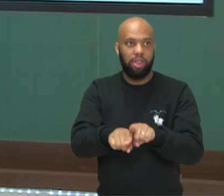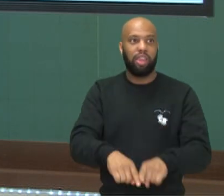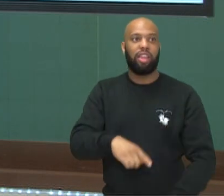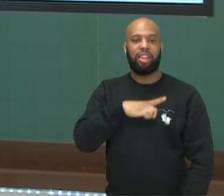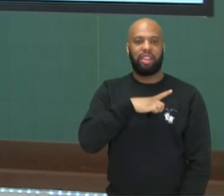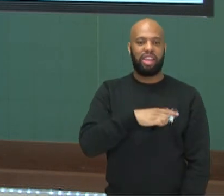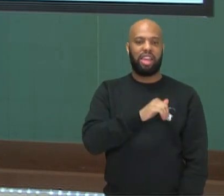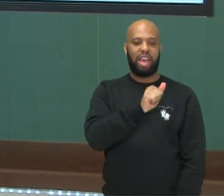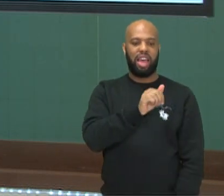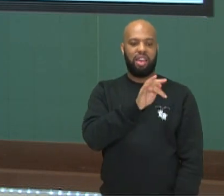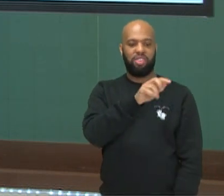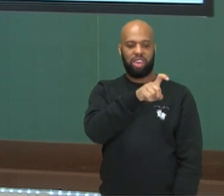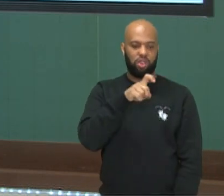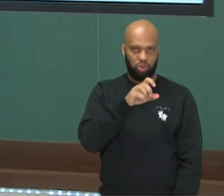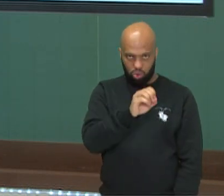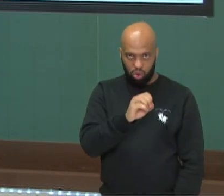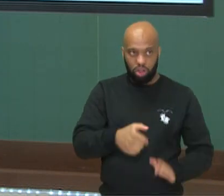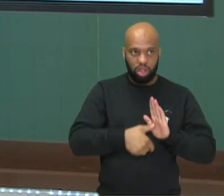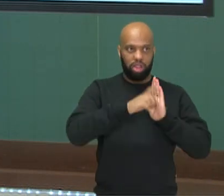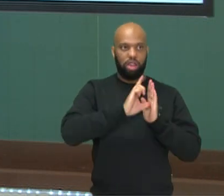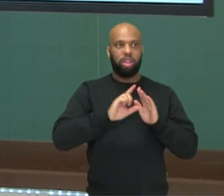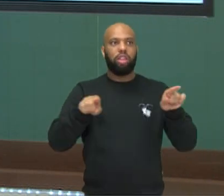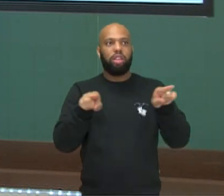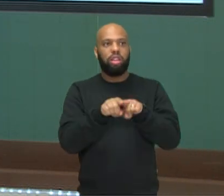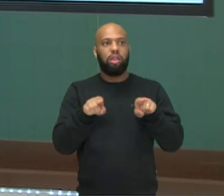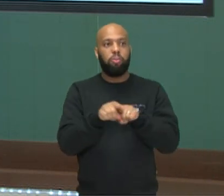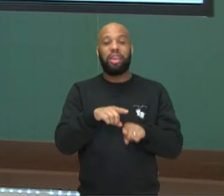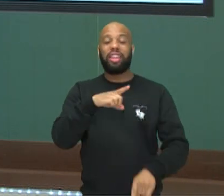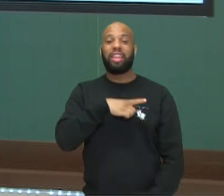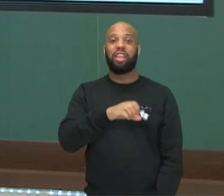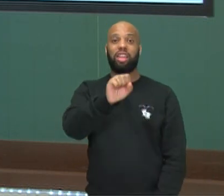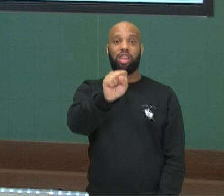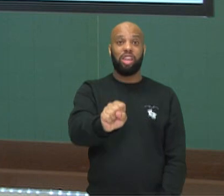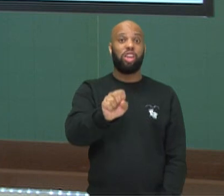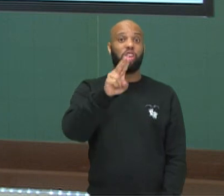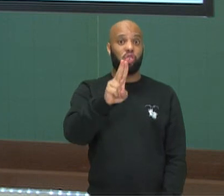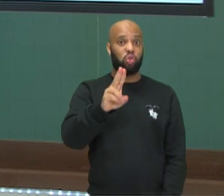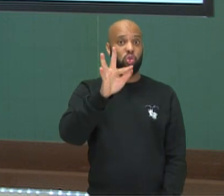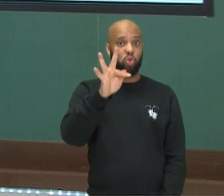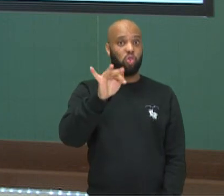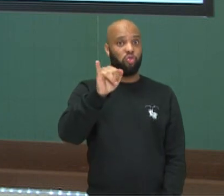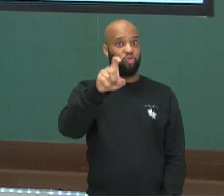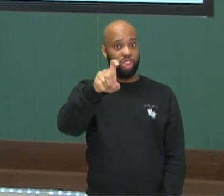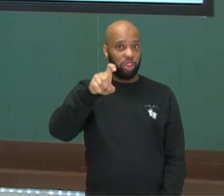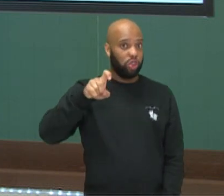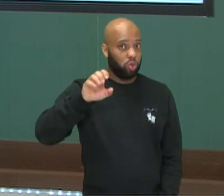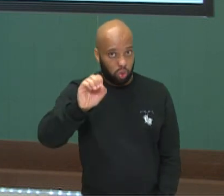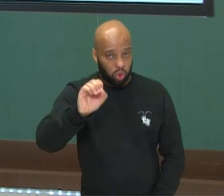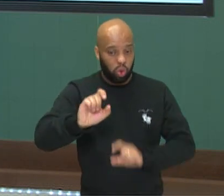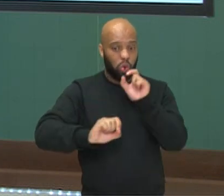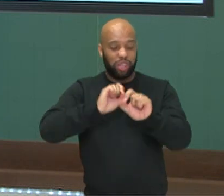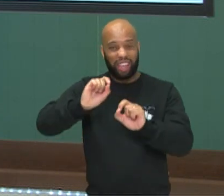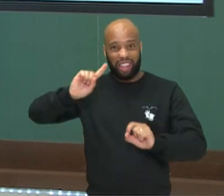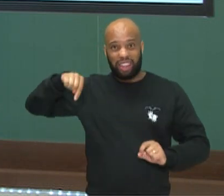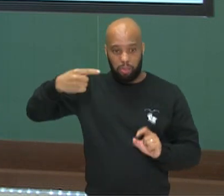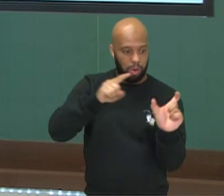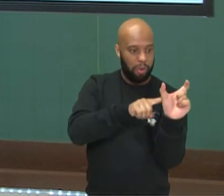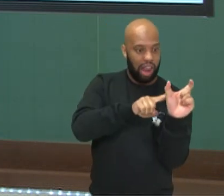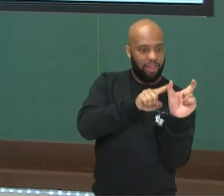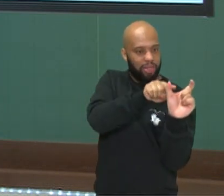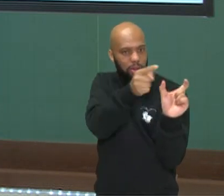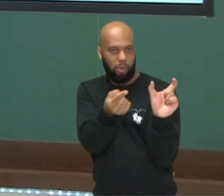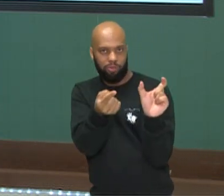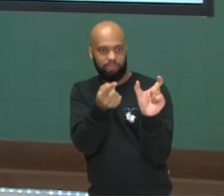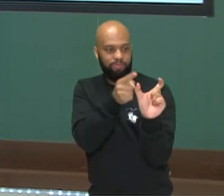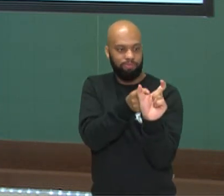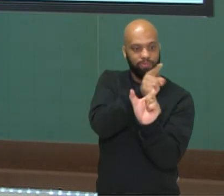colocado antes da palavra. E aqui eu tenho uma formação sufixal, ou seja, o afixo é colocado depois da palavra.